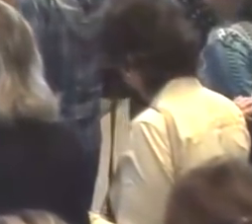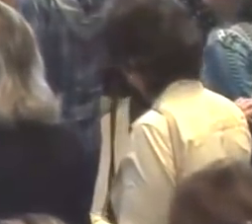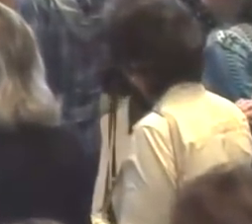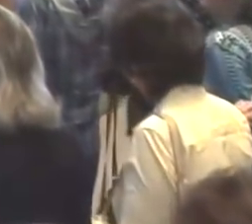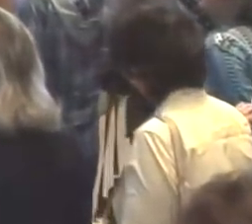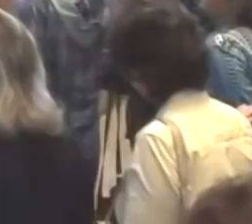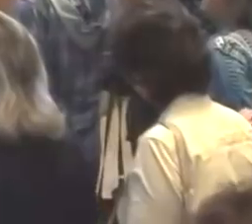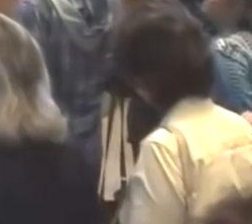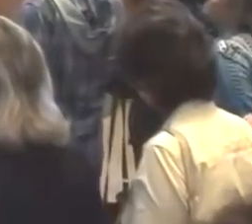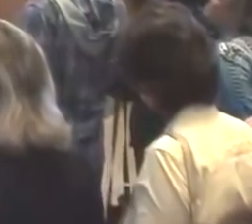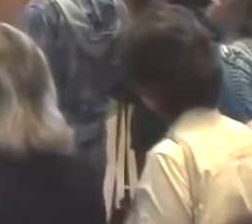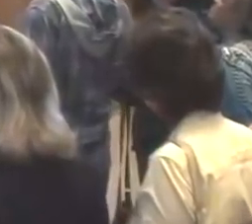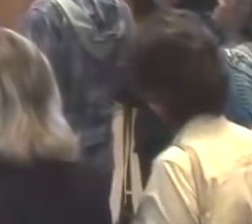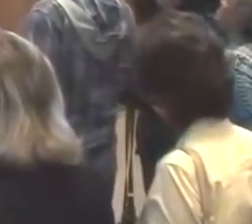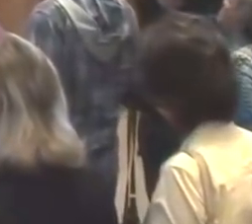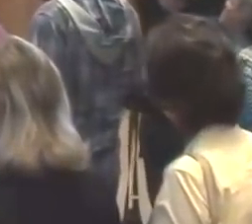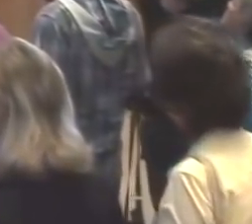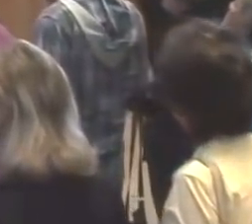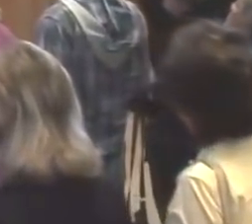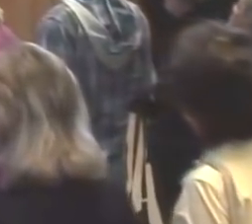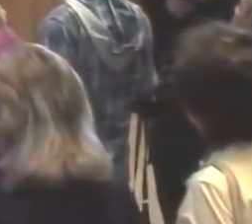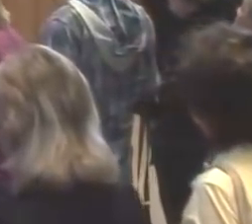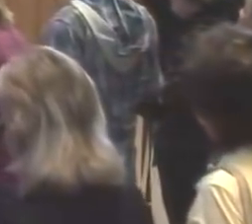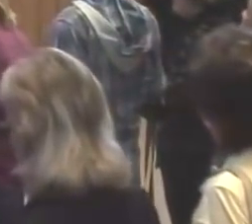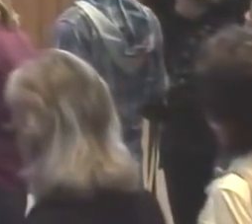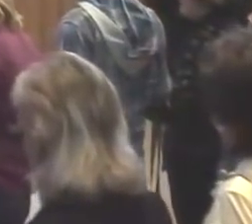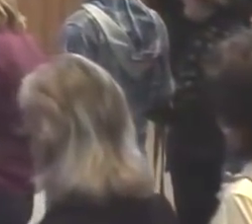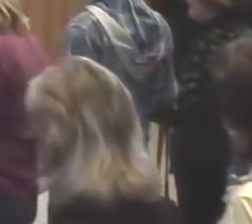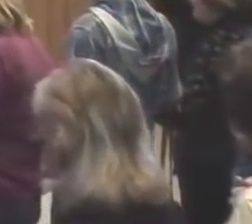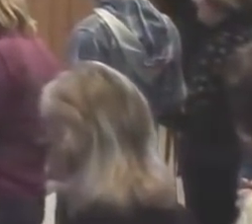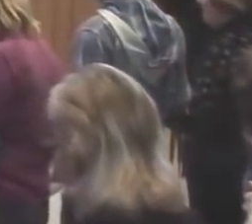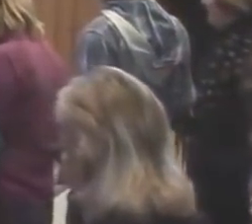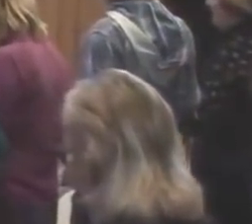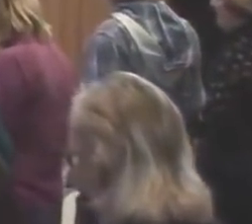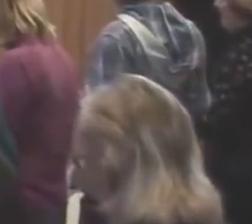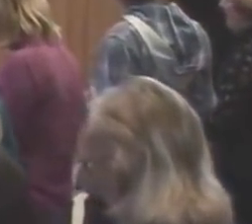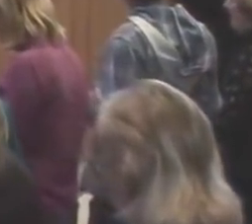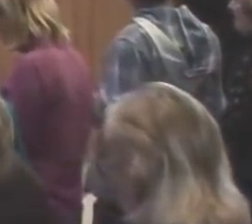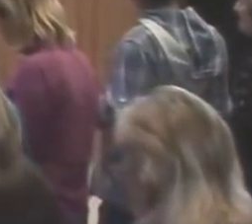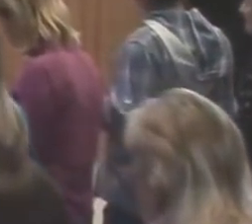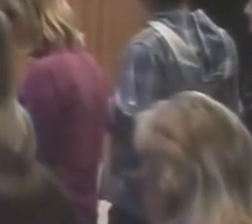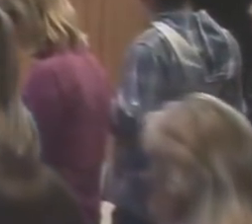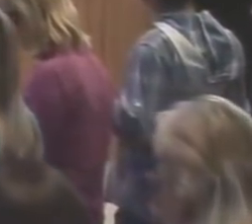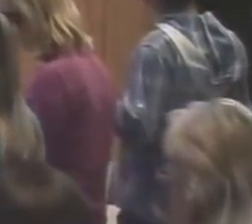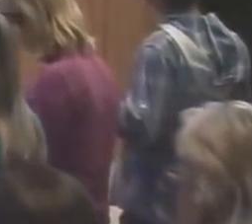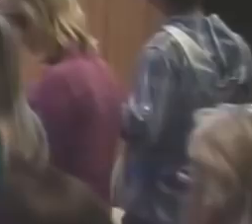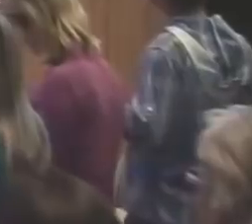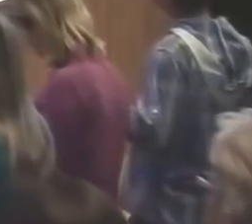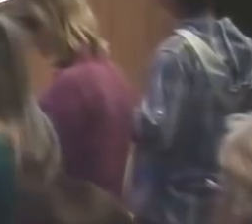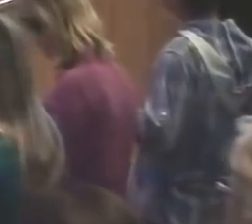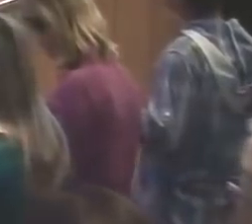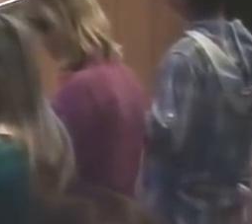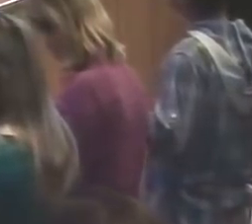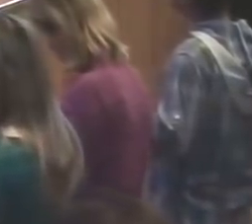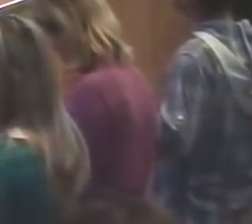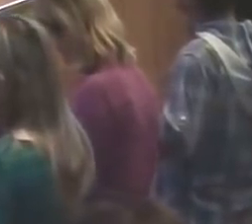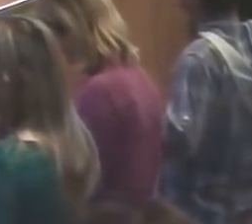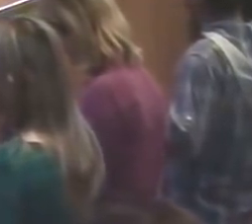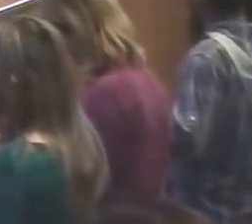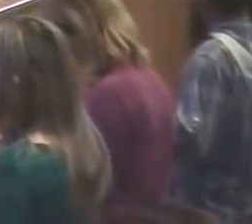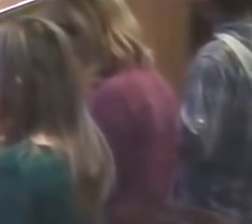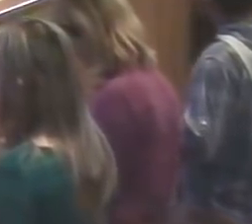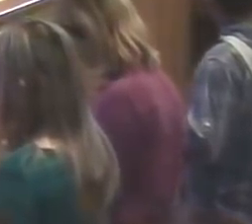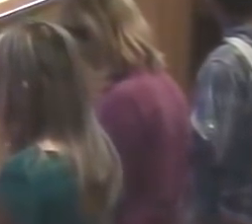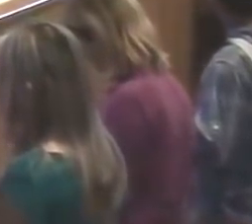impossível para Jesus. Você acredita nisso? Então, busca, tá bom? Adora o Senhor